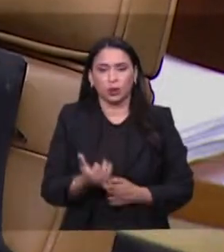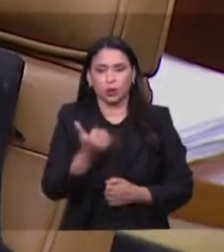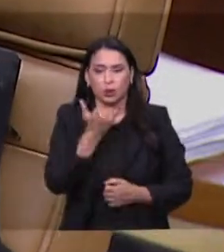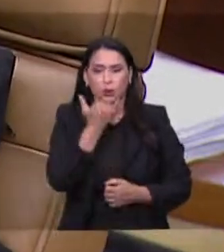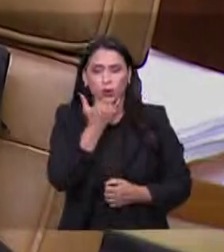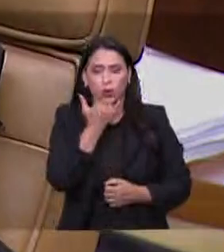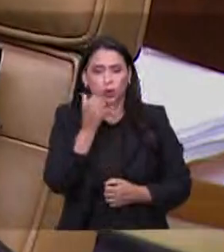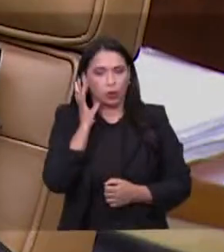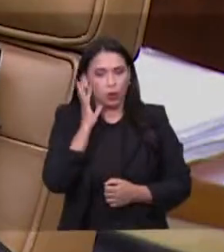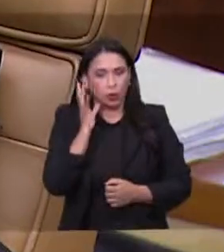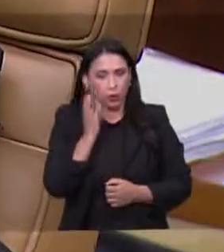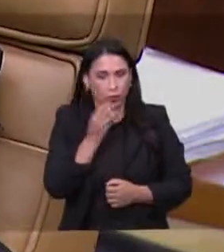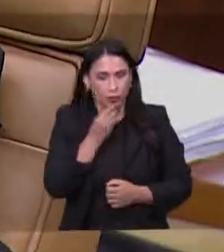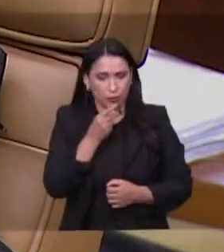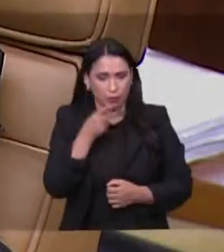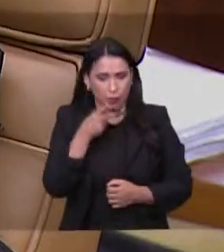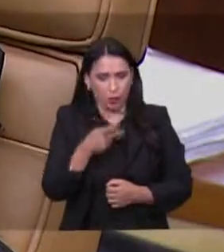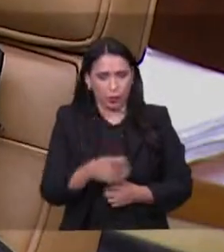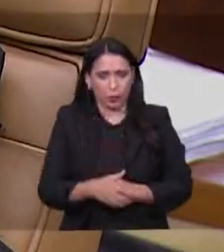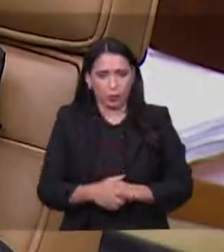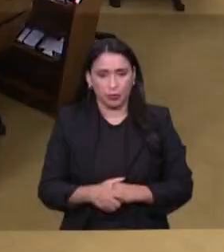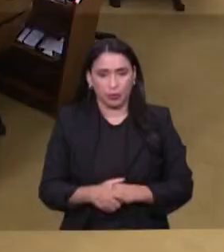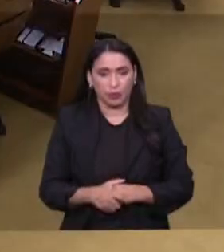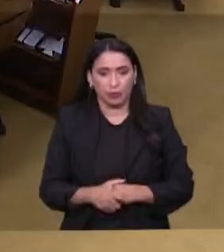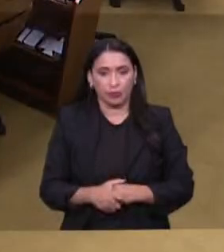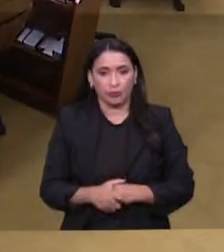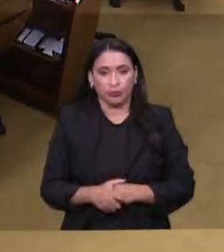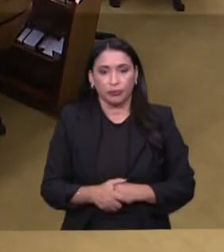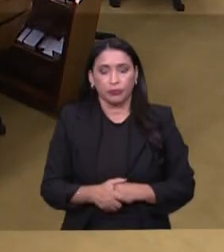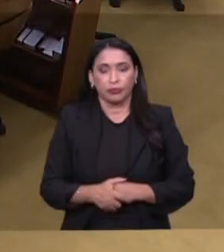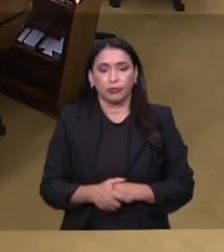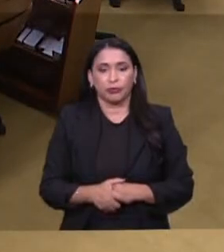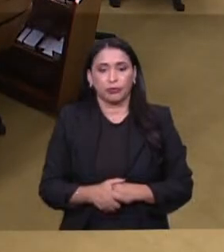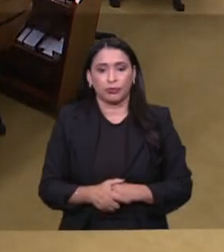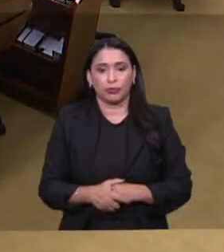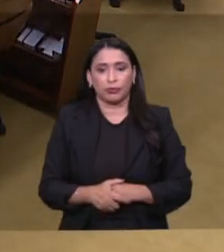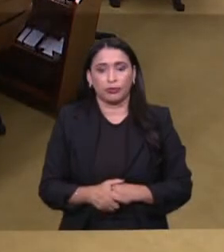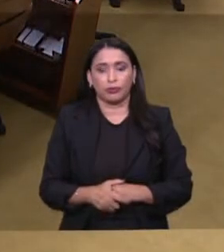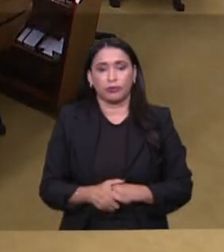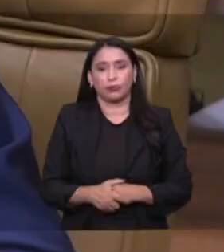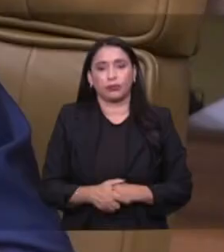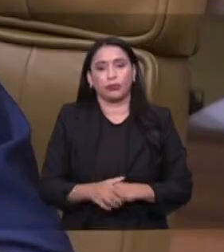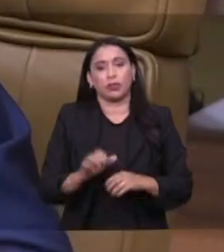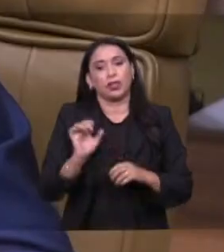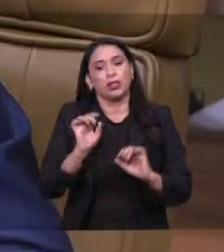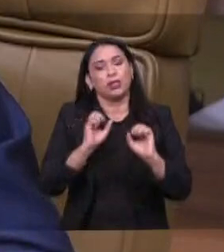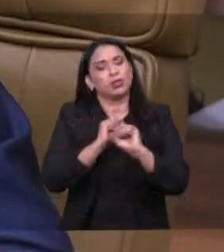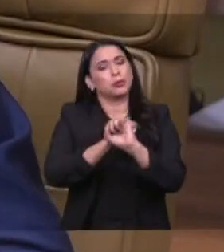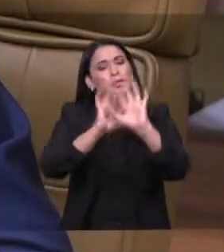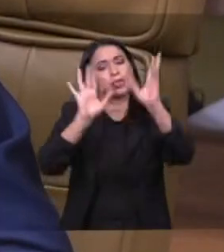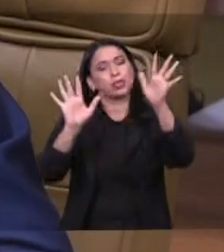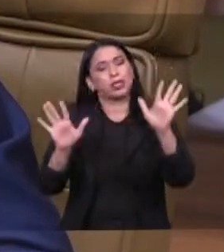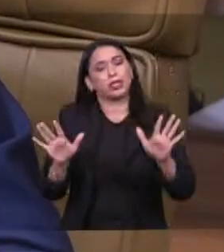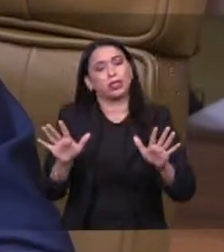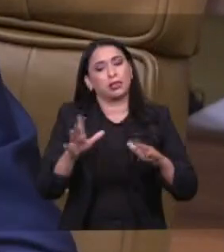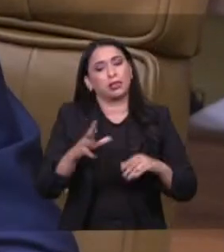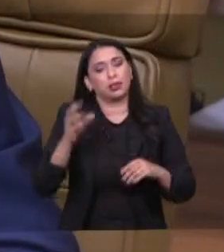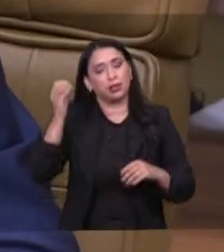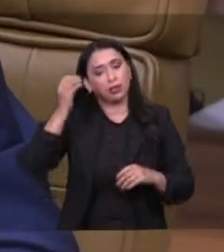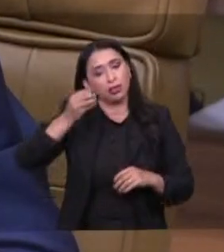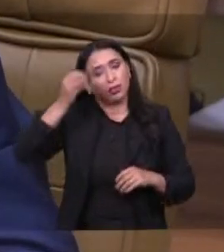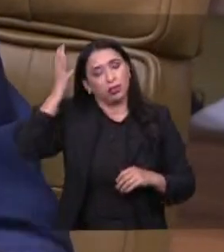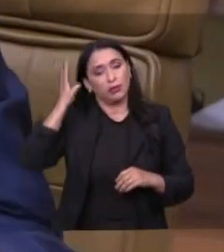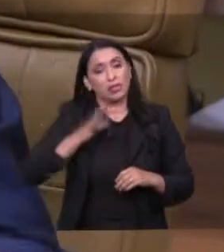Fux, em síntese, só para deixar bem claro, a questão é que o ministro Luiz Fux entende que as